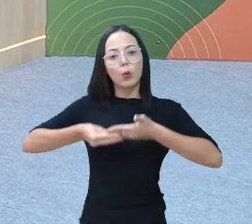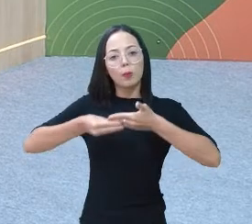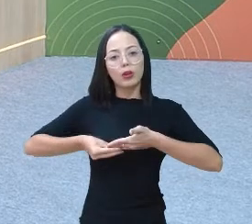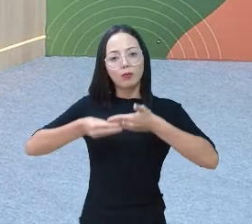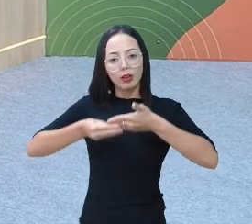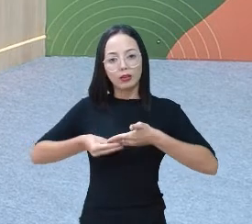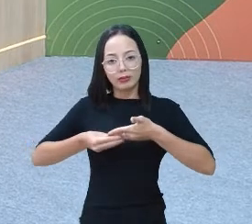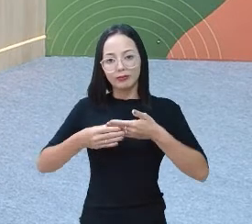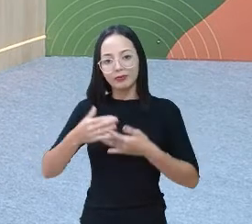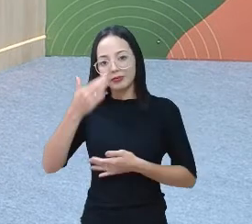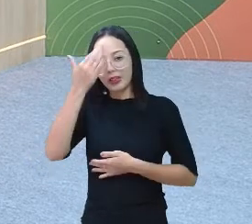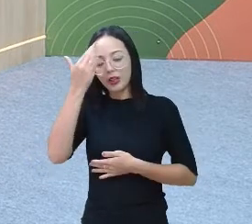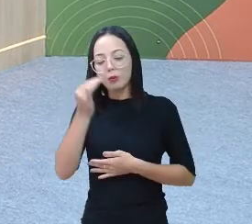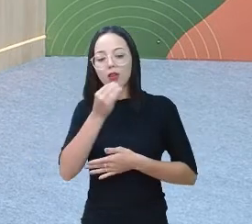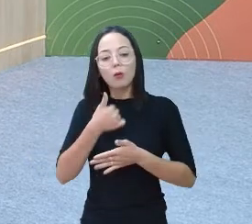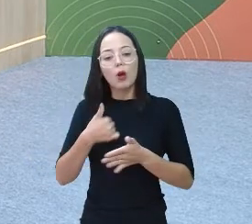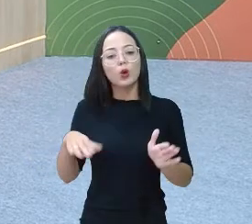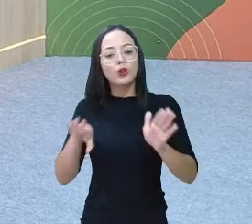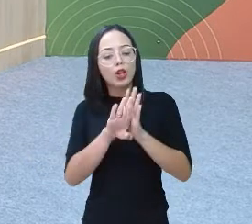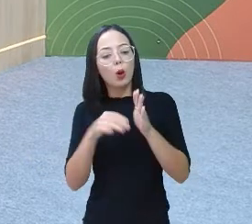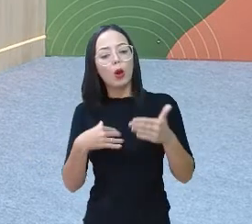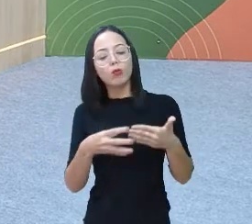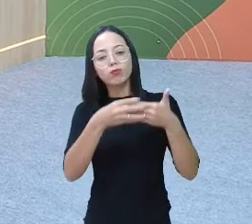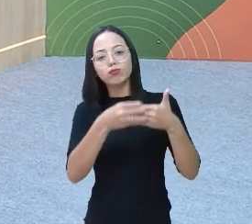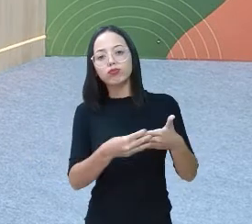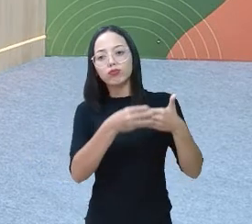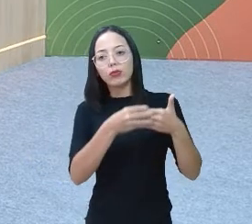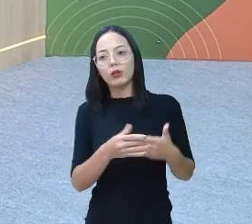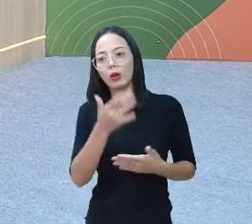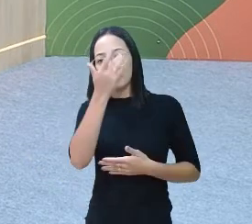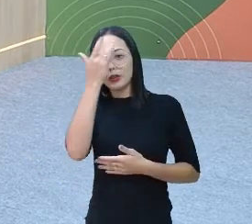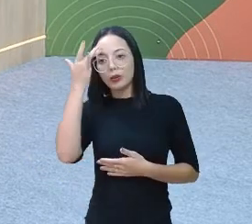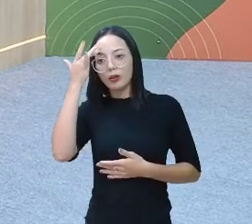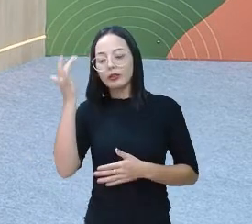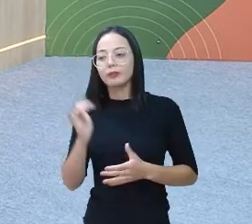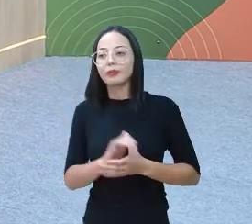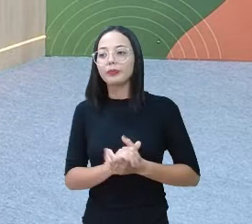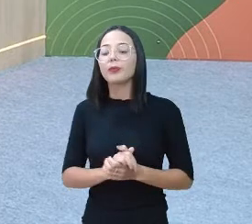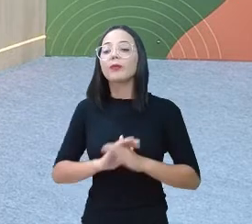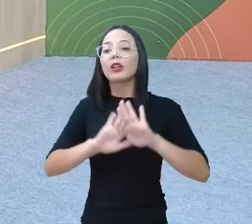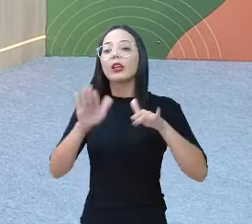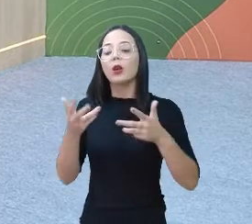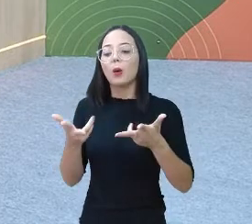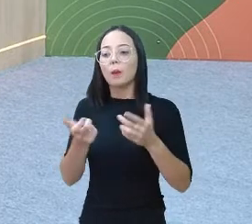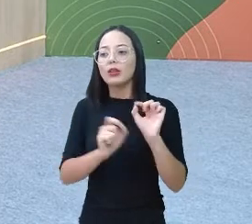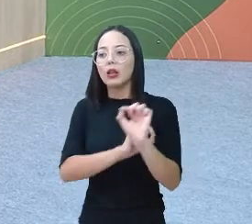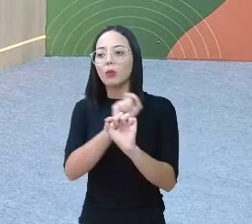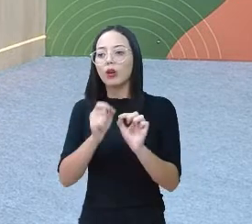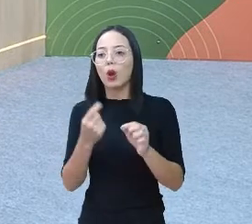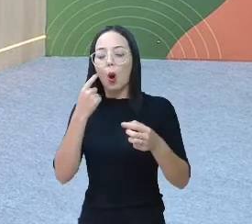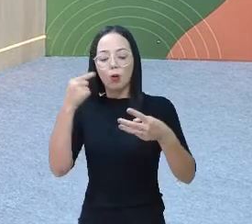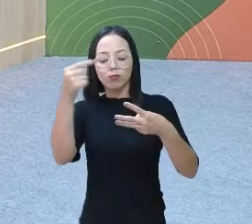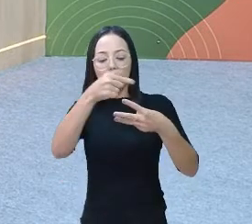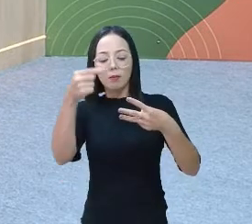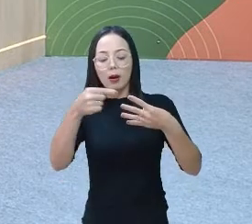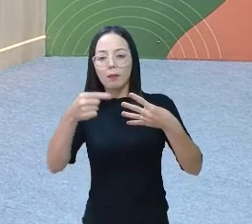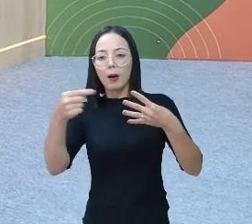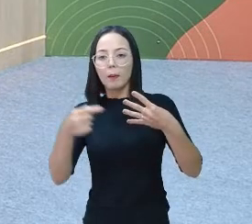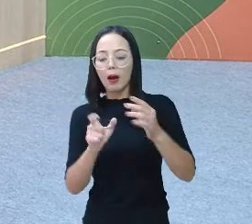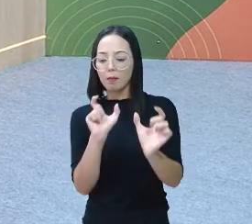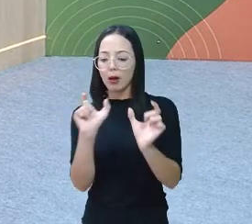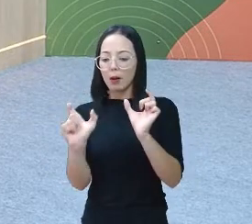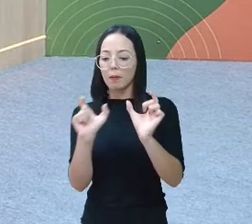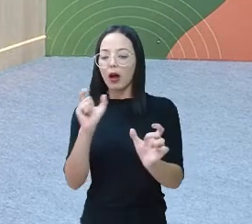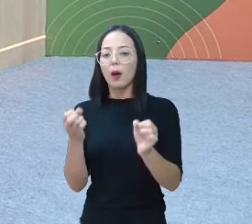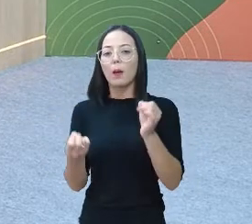uma saudação. Quando eu chego, eu cumprimento alguém. Então, aqui a gente percebe que essas 4 palavras, elas criam em